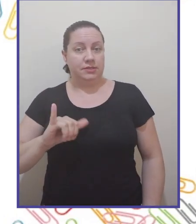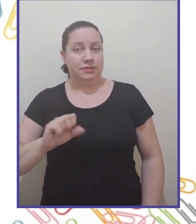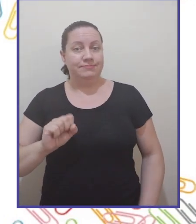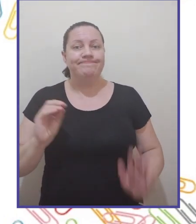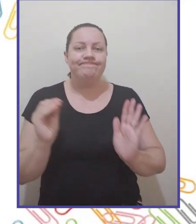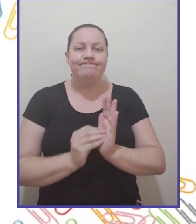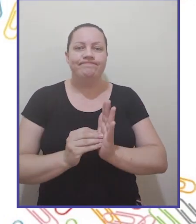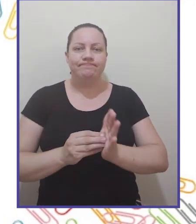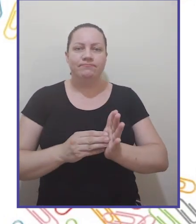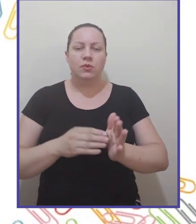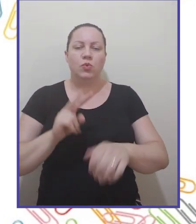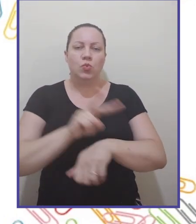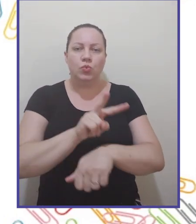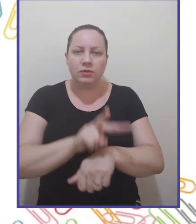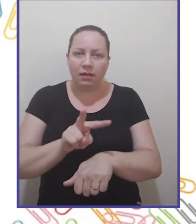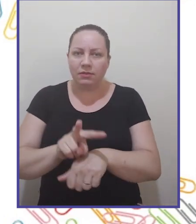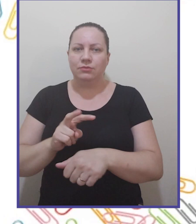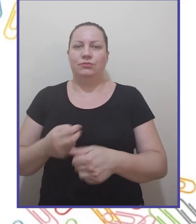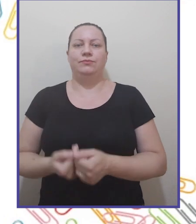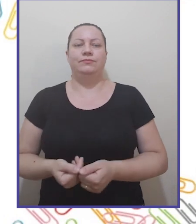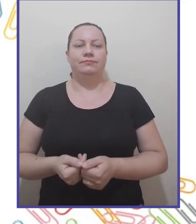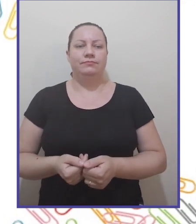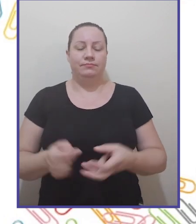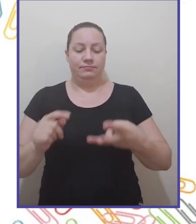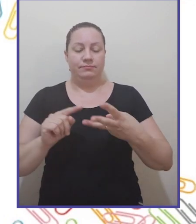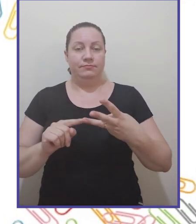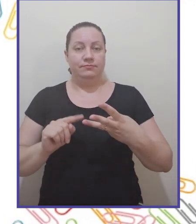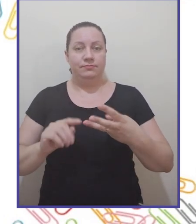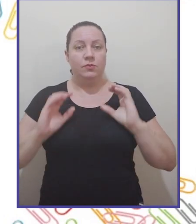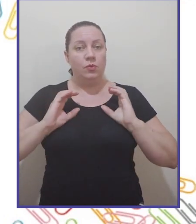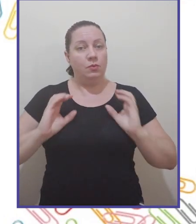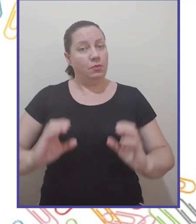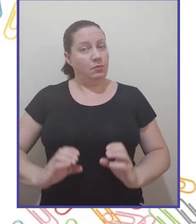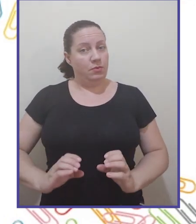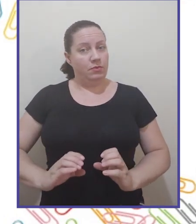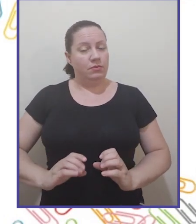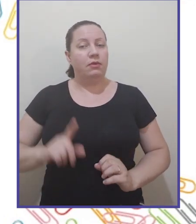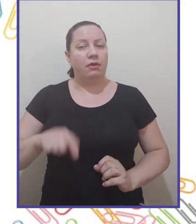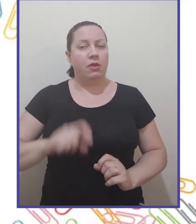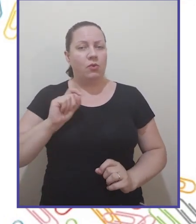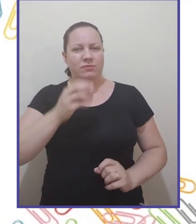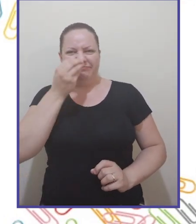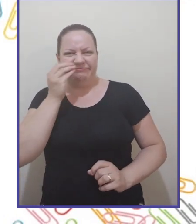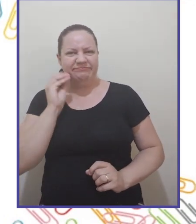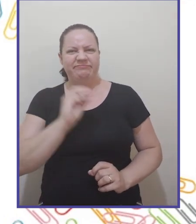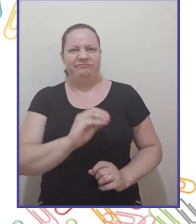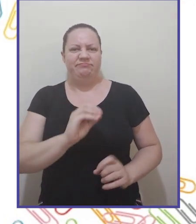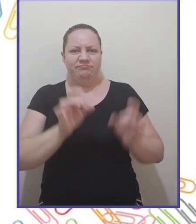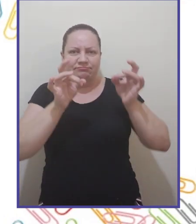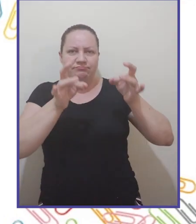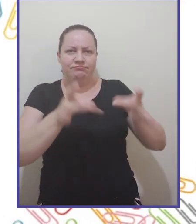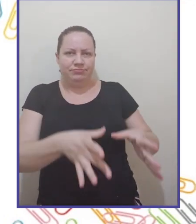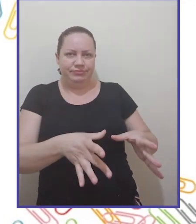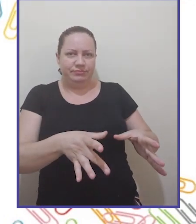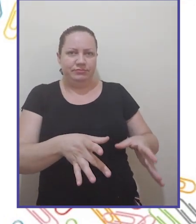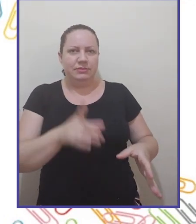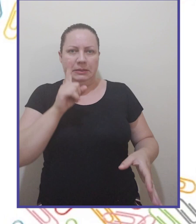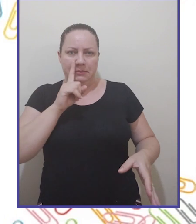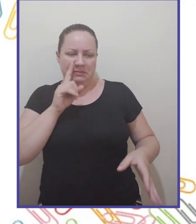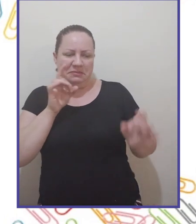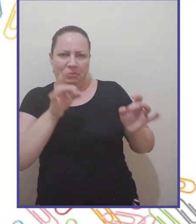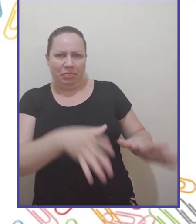acesso aos cuidados do parto. Comportamentais, que podem ser a rejeição e o abandono